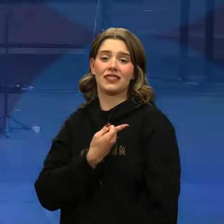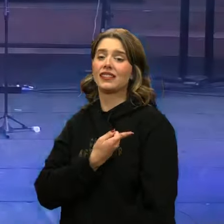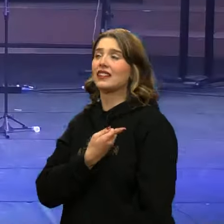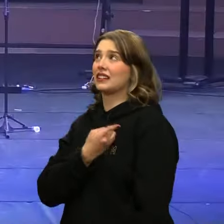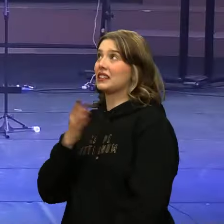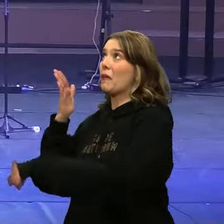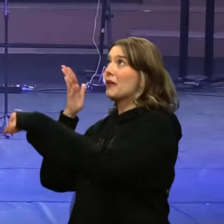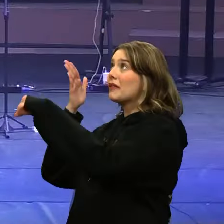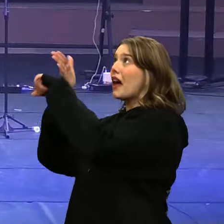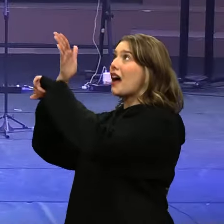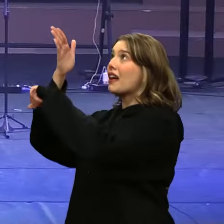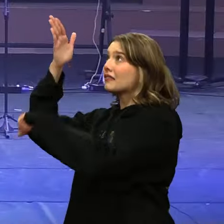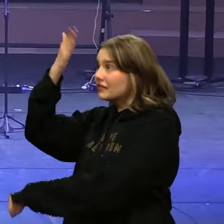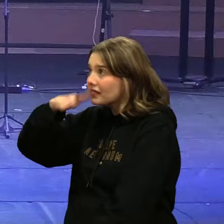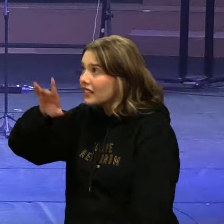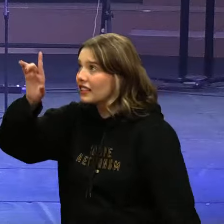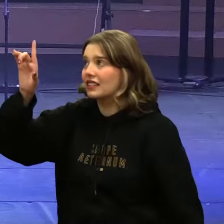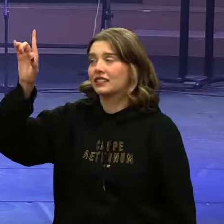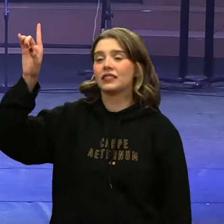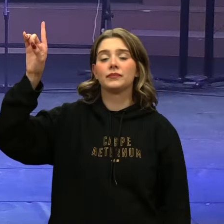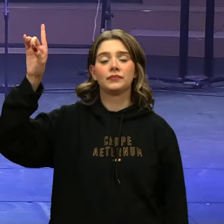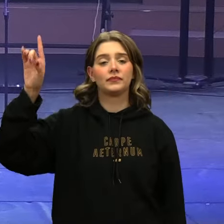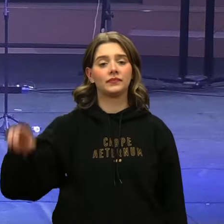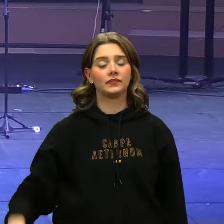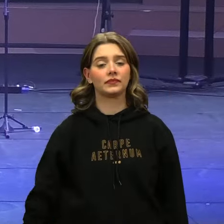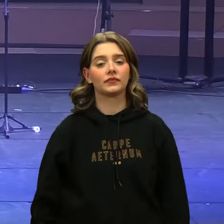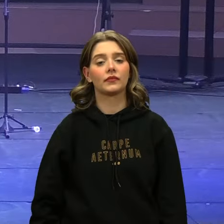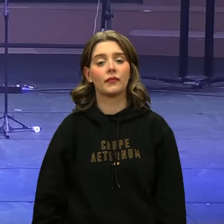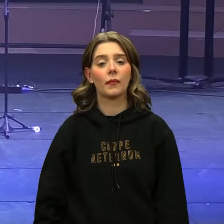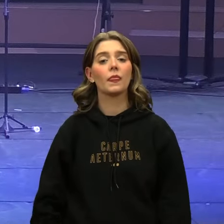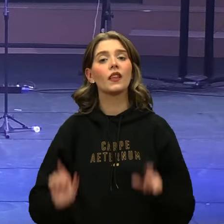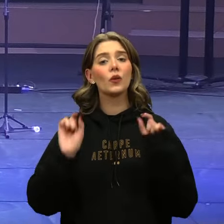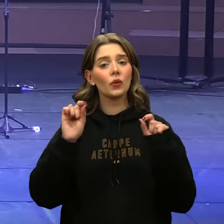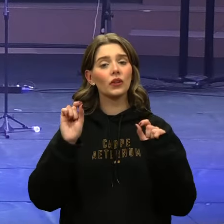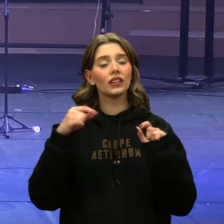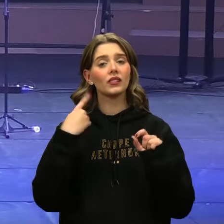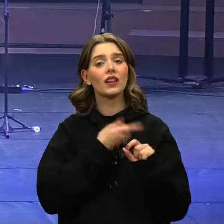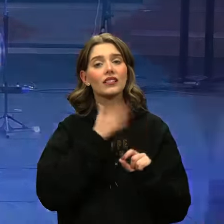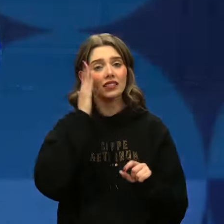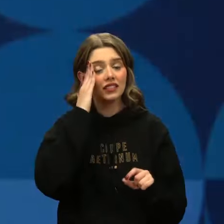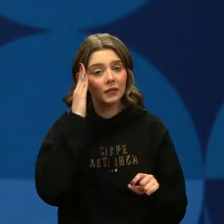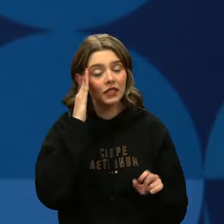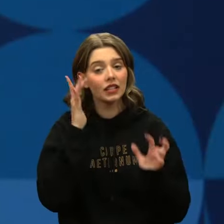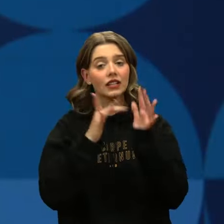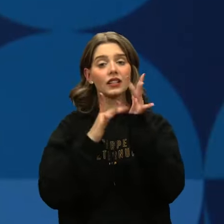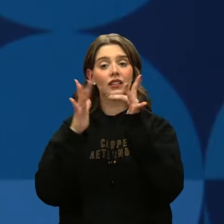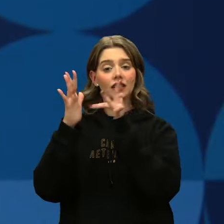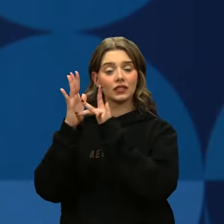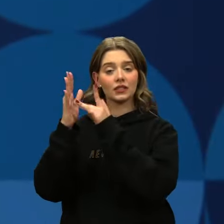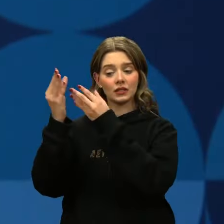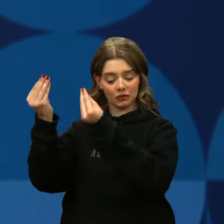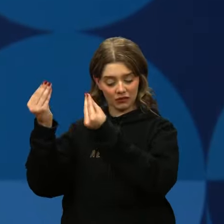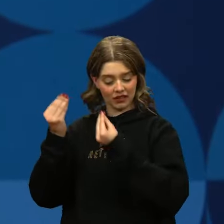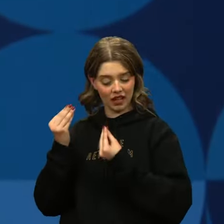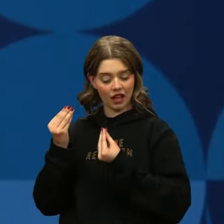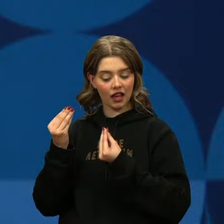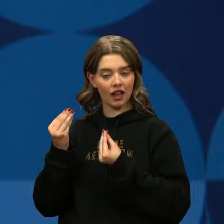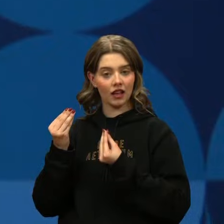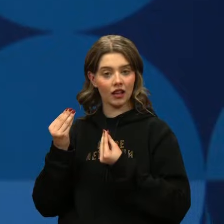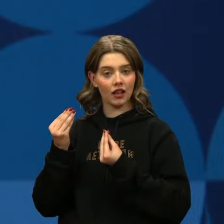trono. E o que entendemos também é que Jesus é quem dá ou nega